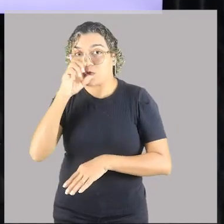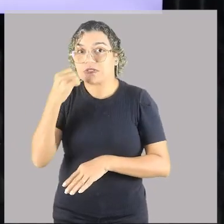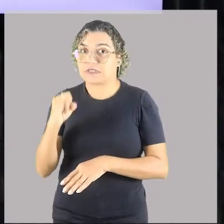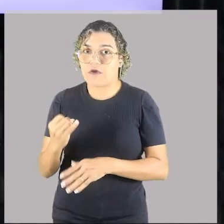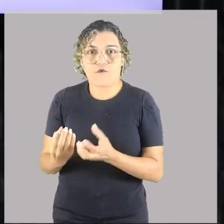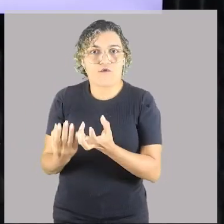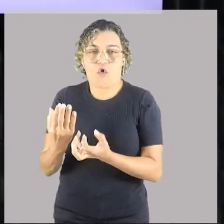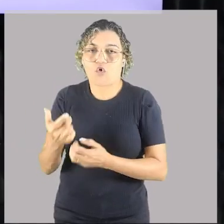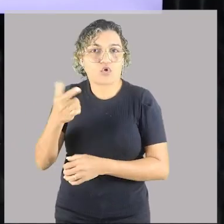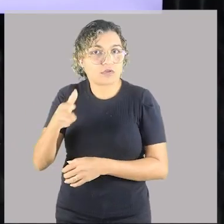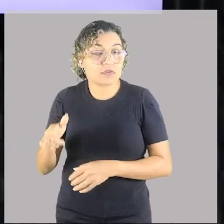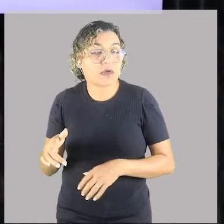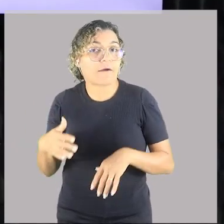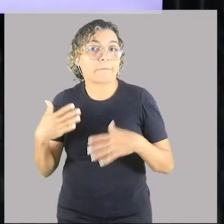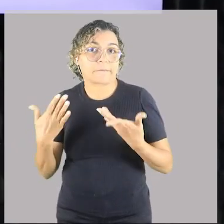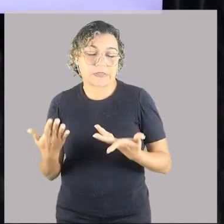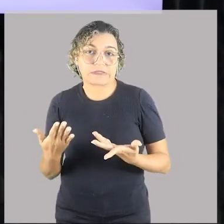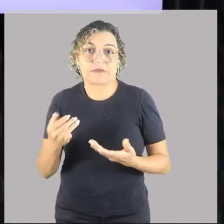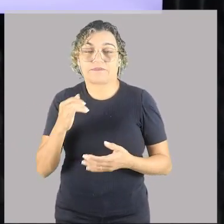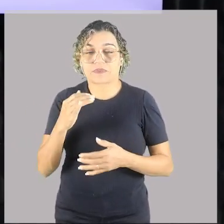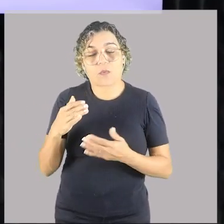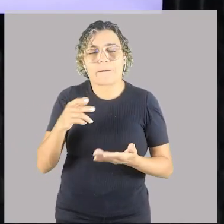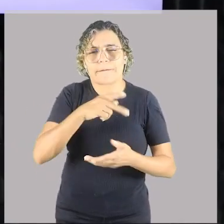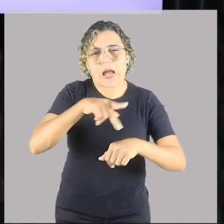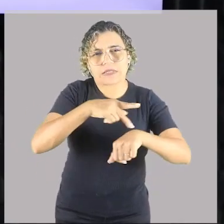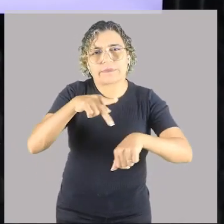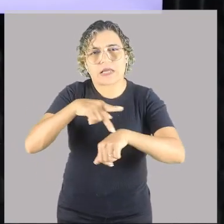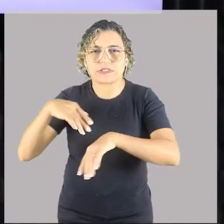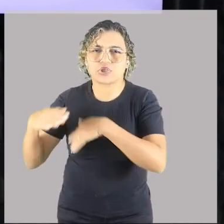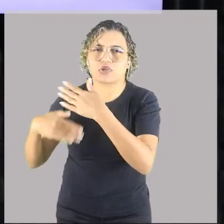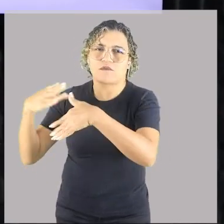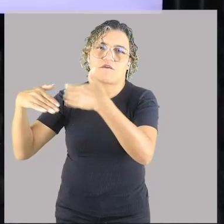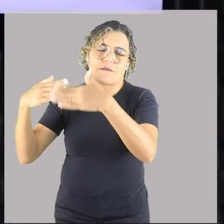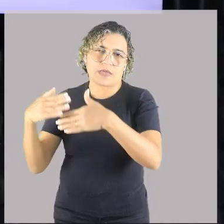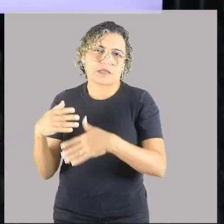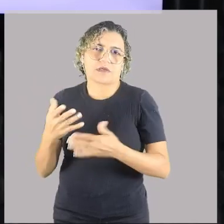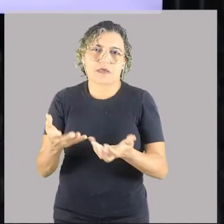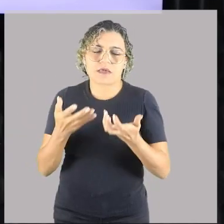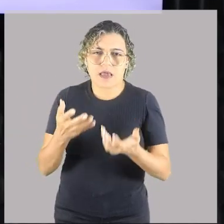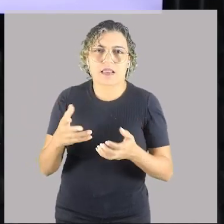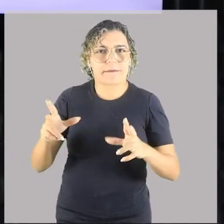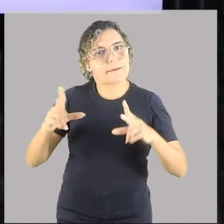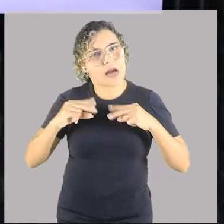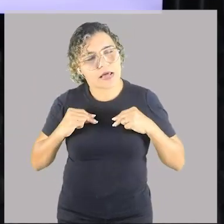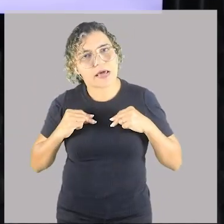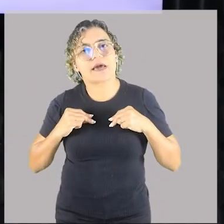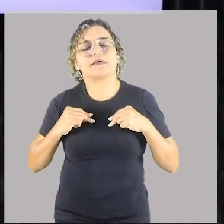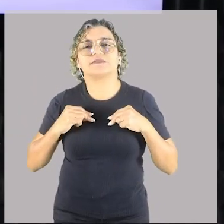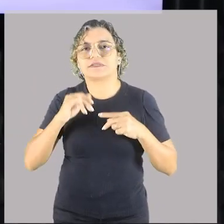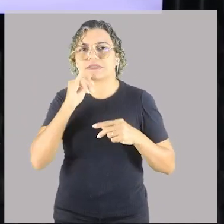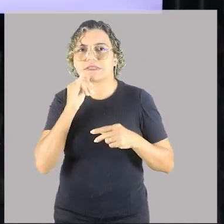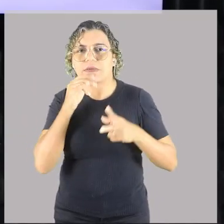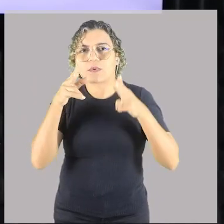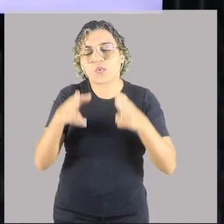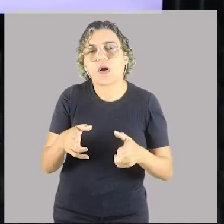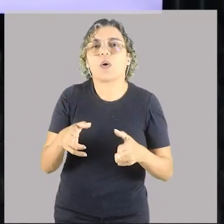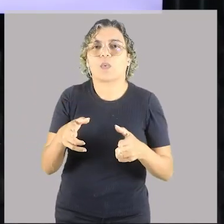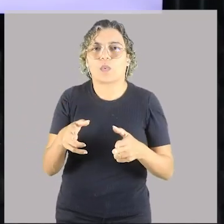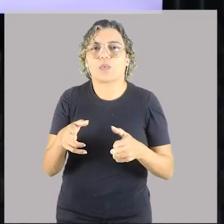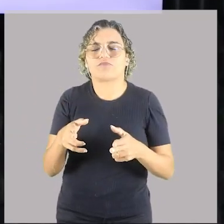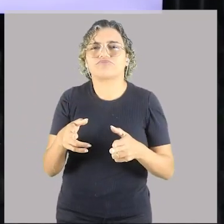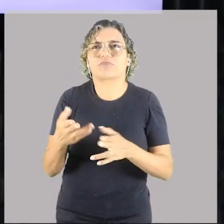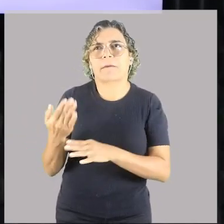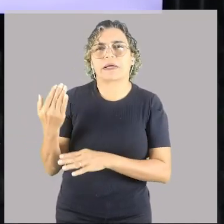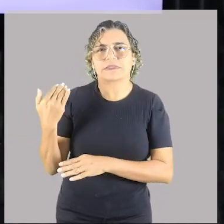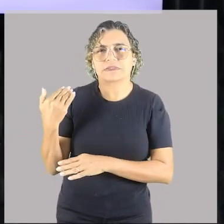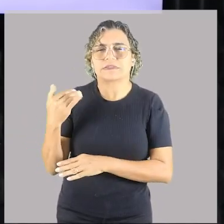certo? Os cidadãos dos países em desenvolvimento querem e supostamente merecem os mesmos confortos que se devem